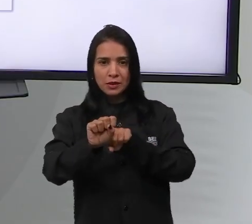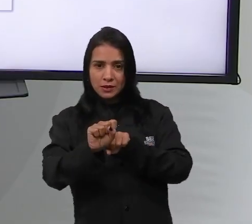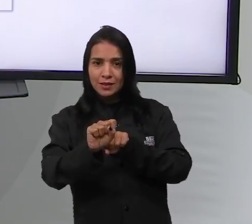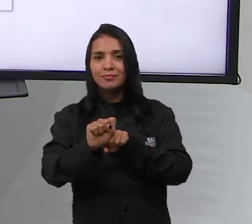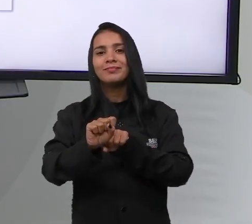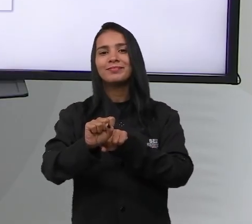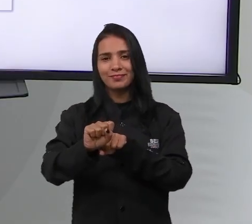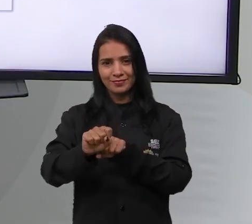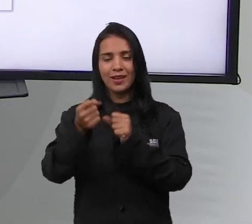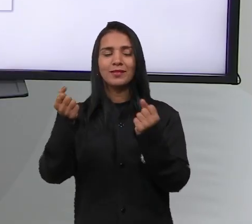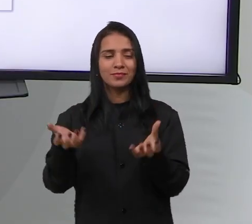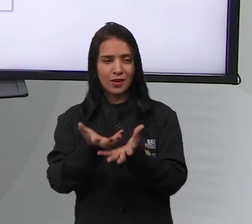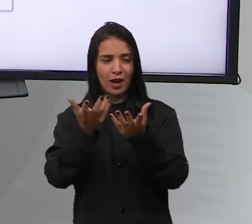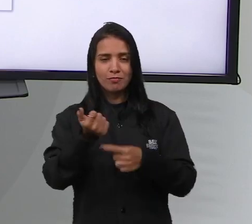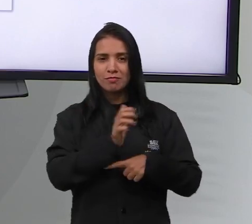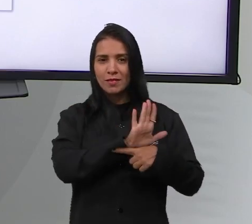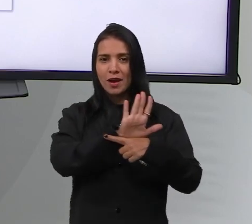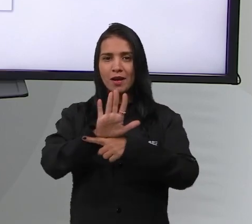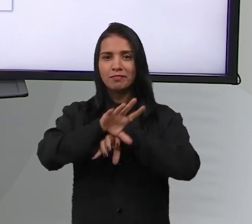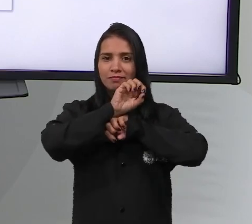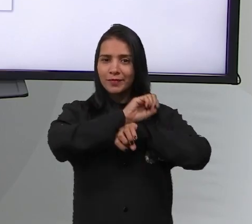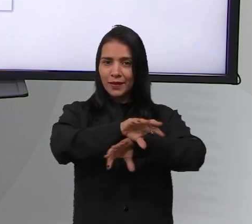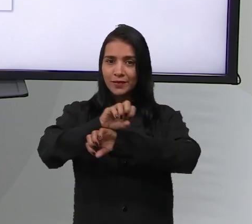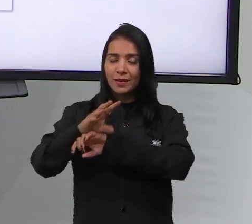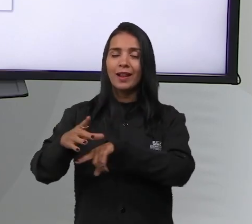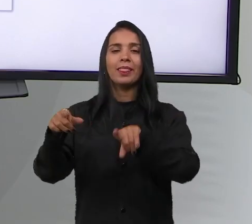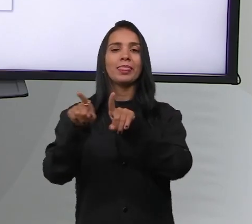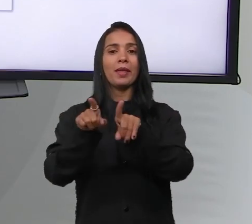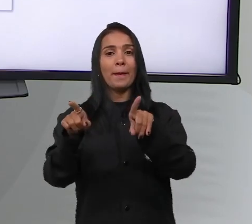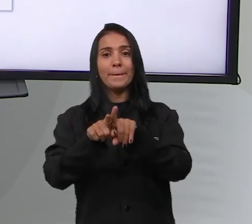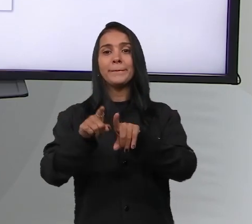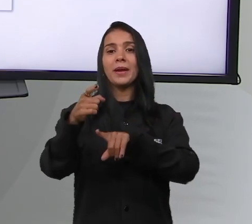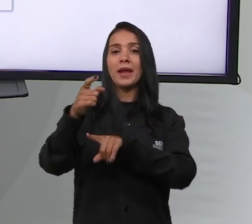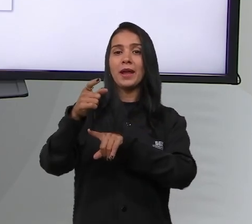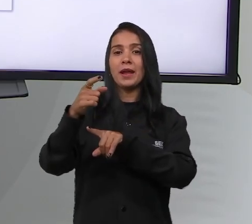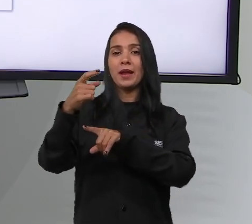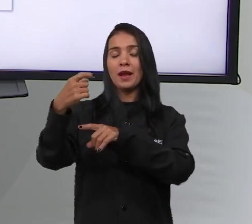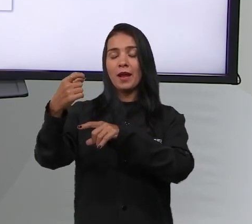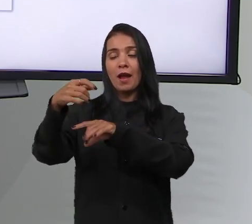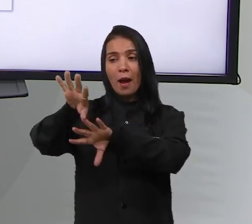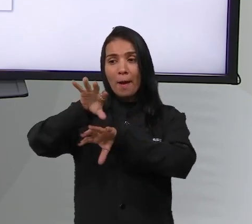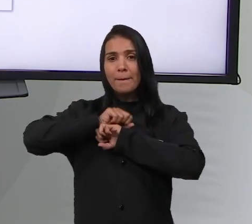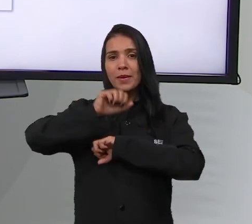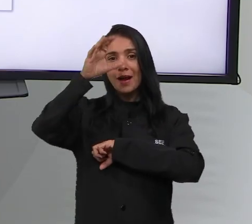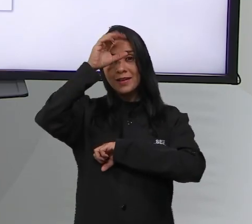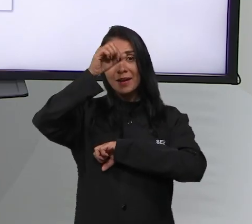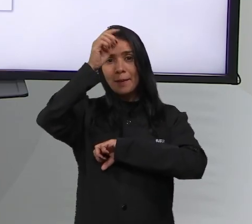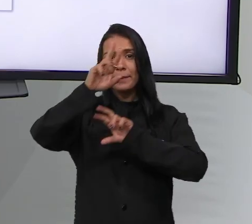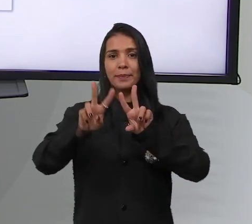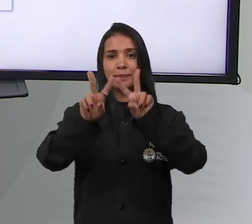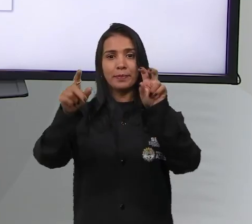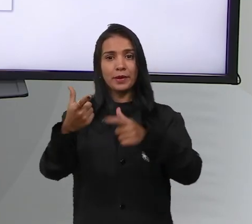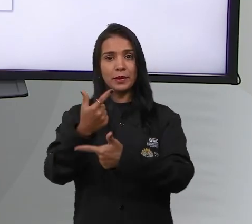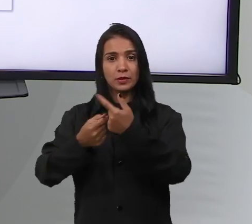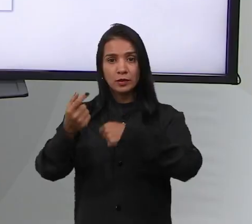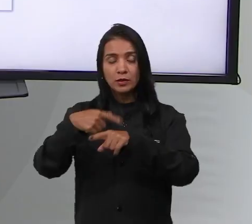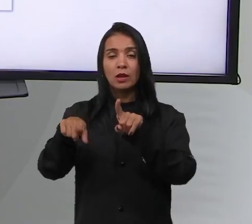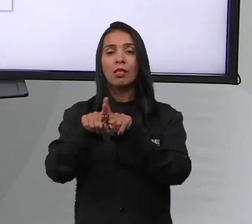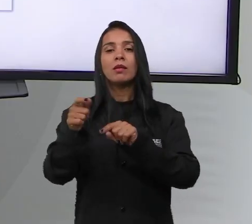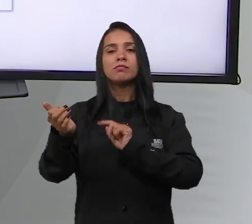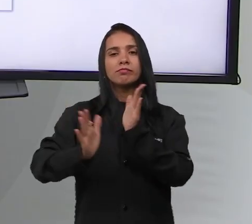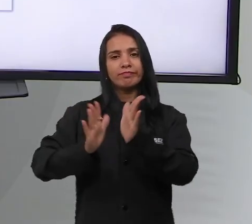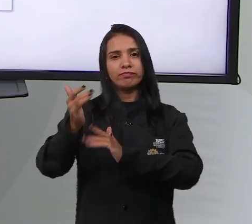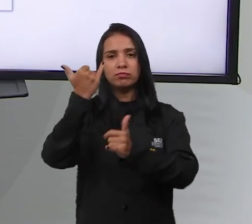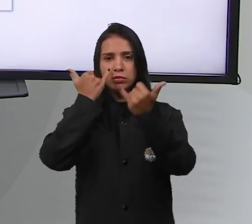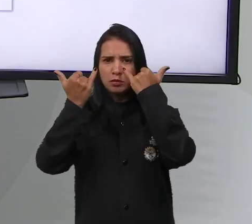eles acabam tendo noções de economia, eles acabam tendo acesso a informações a